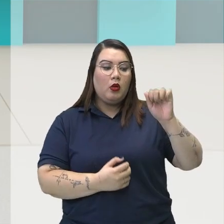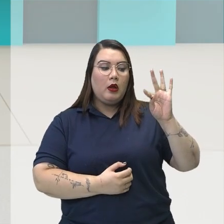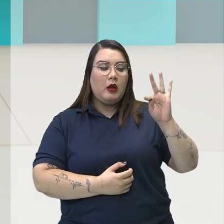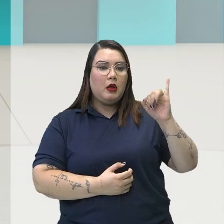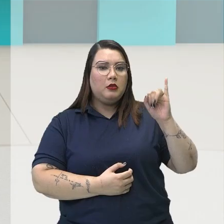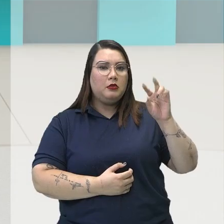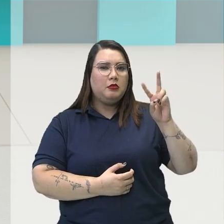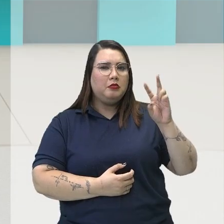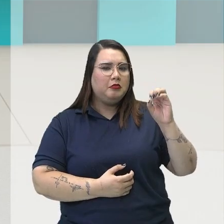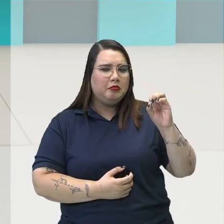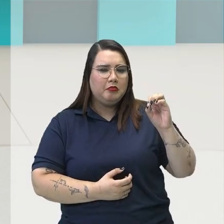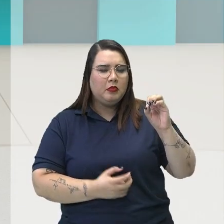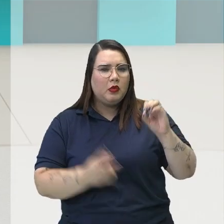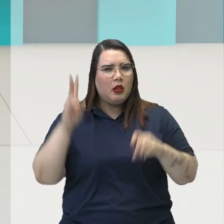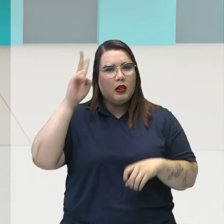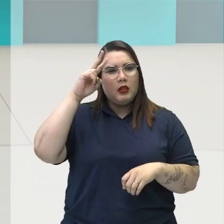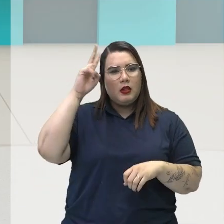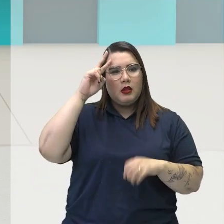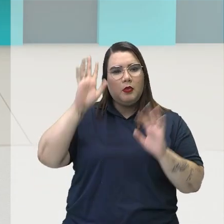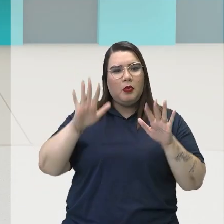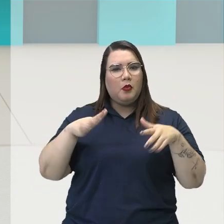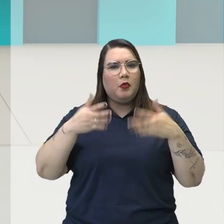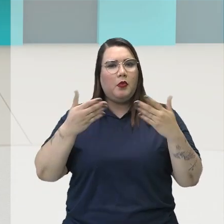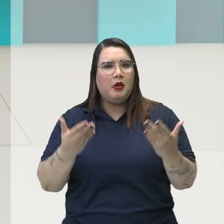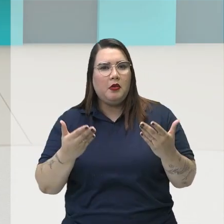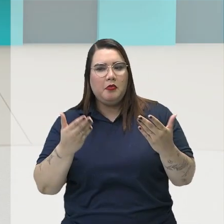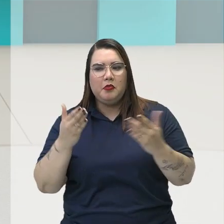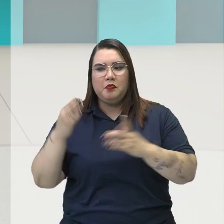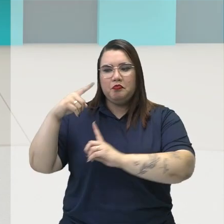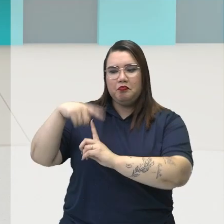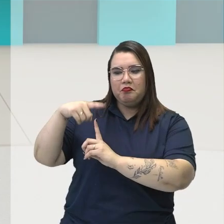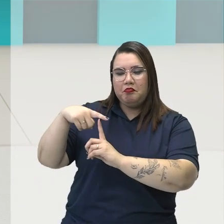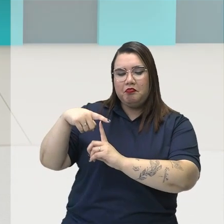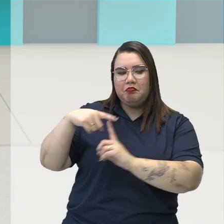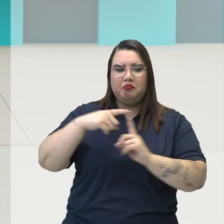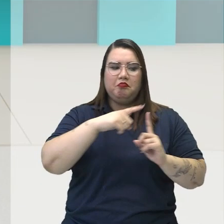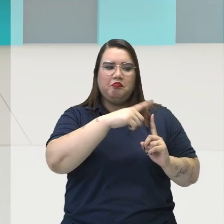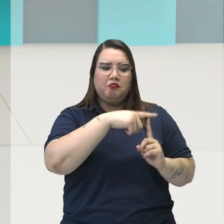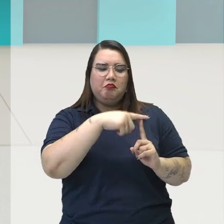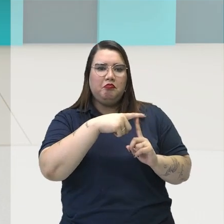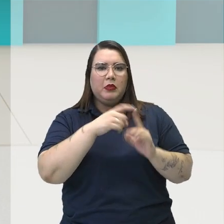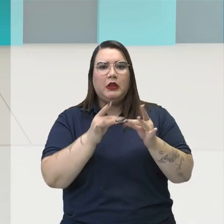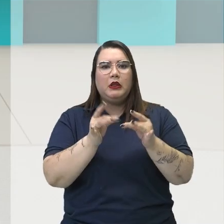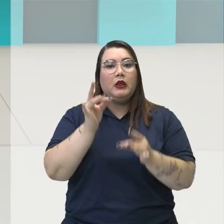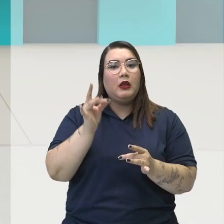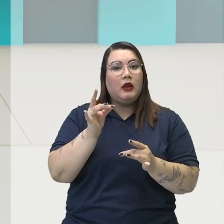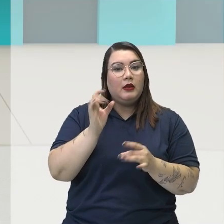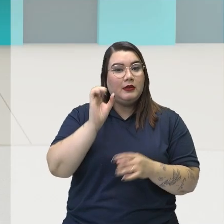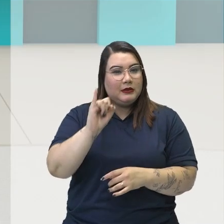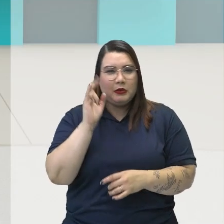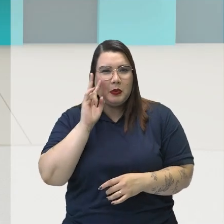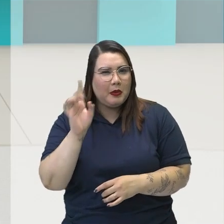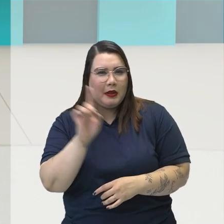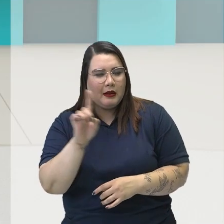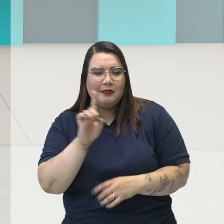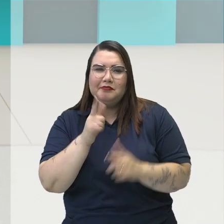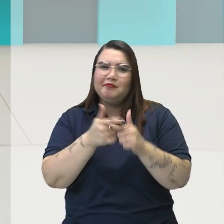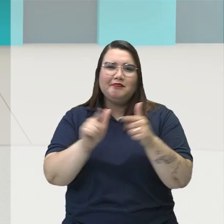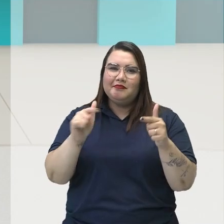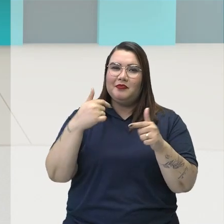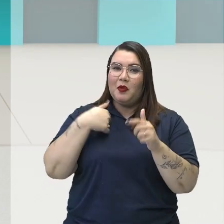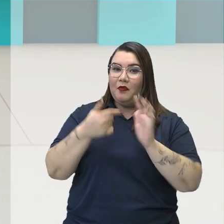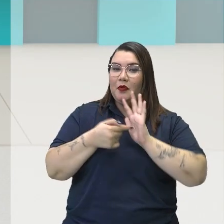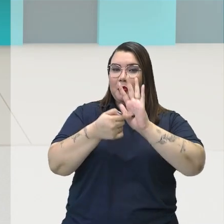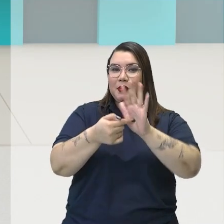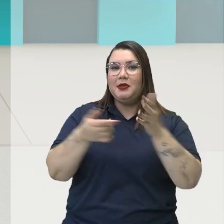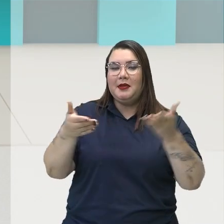pergunto a vocês, vocês lembram aí quando é que o lazer é passivo ou quando ele é ativo? Se não lembra, não tem problema, porque